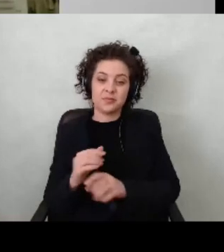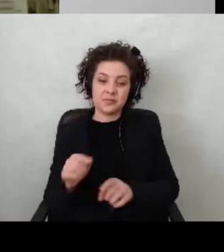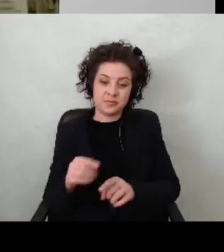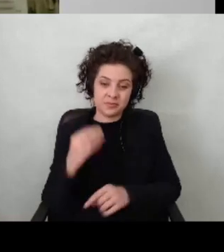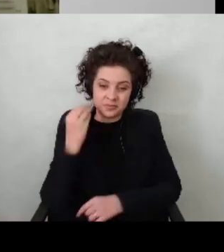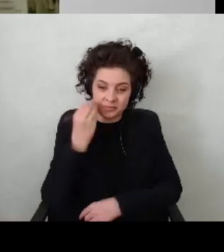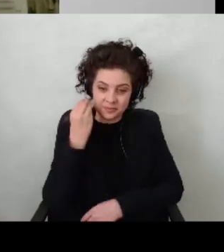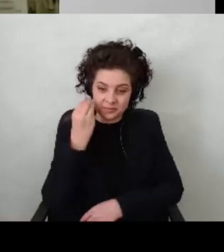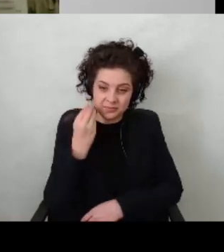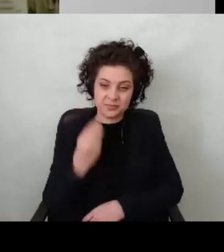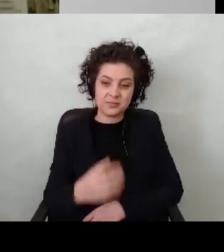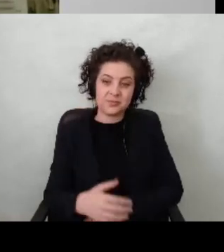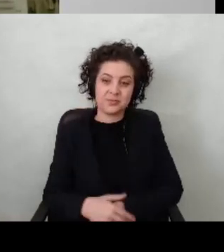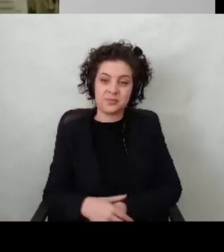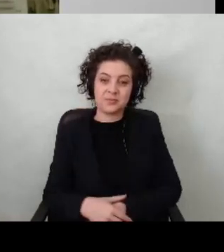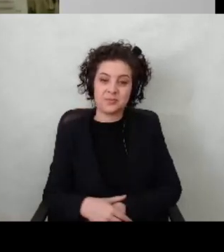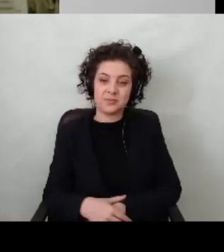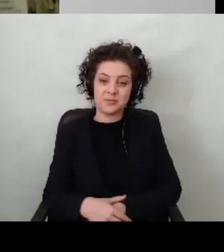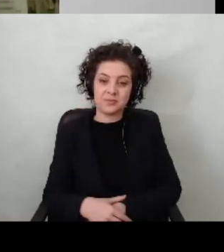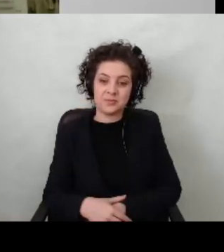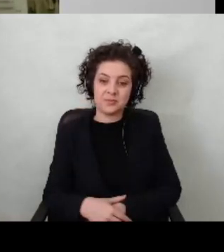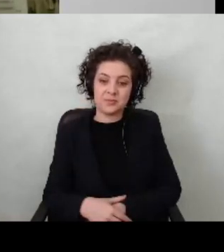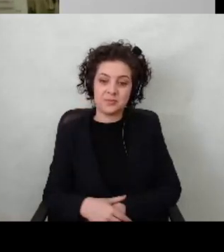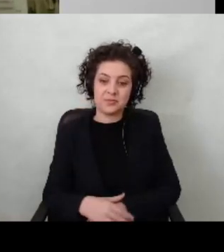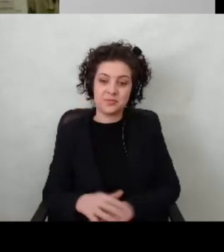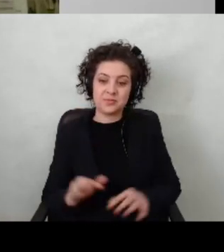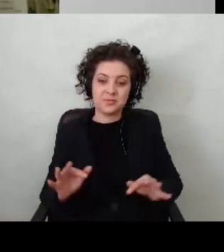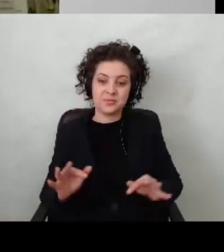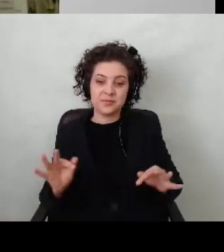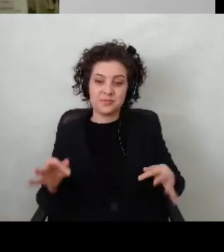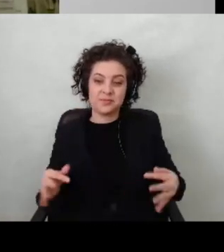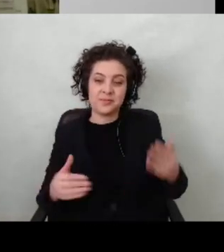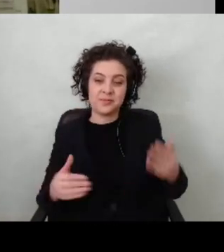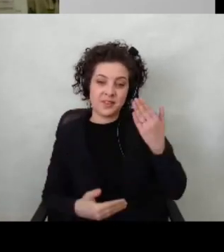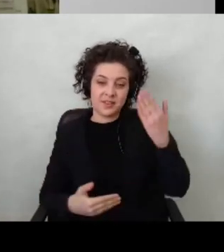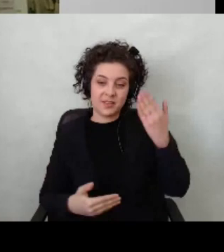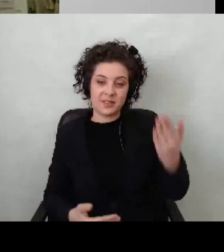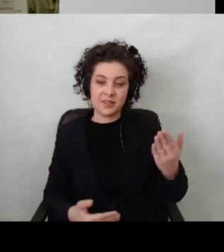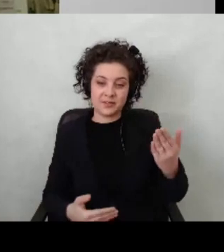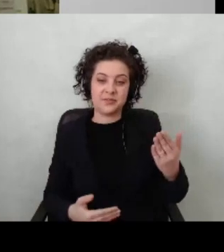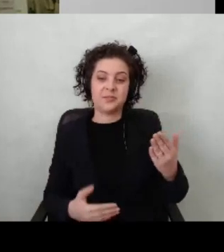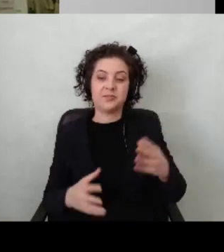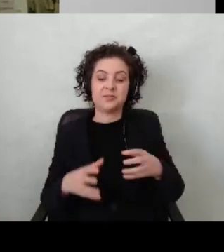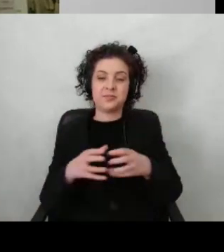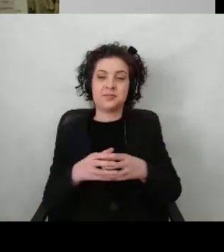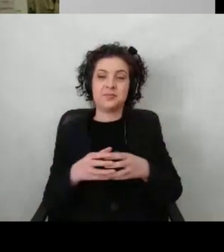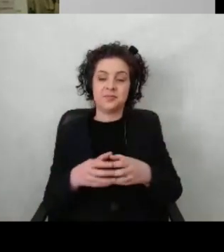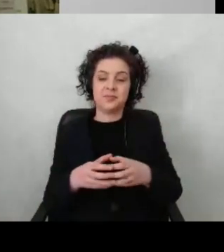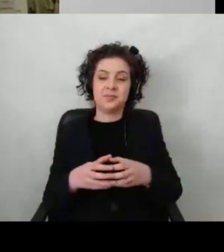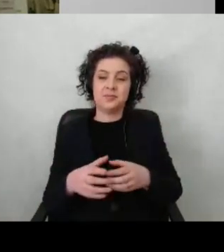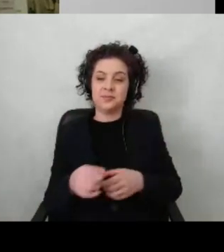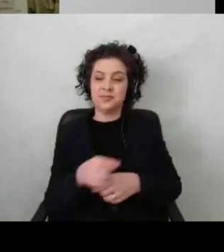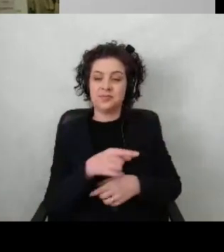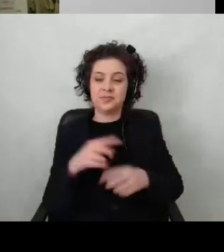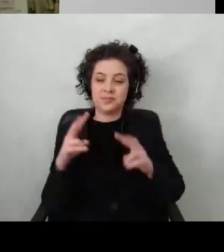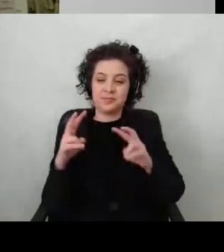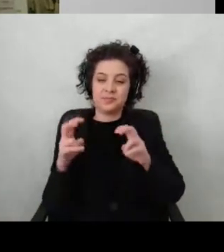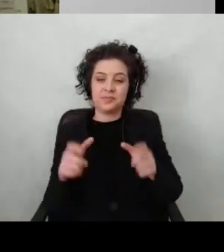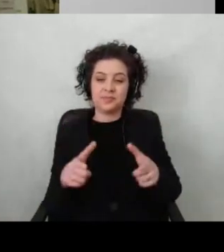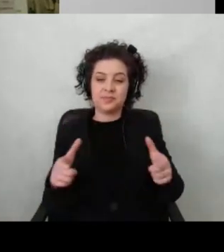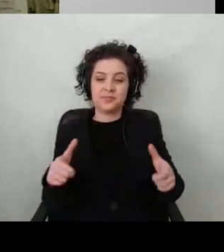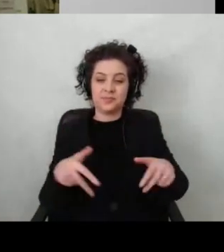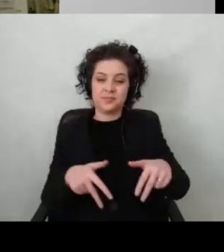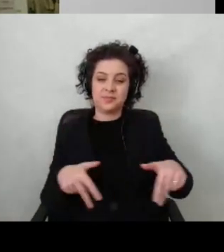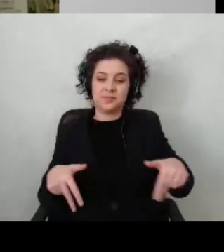E, por fim, eu gostaria imensamente de agradecer ao nosso grupo. Então, vocês podem perceber que a maioria, né, são